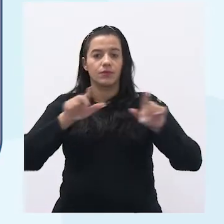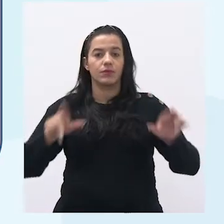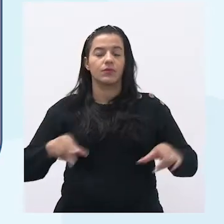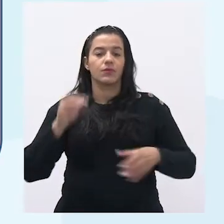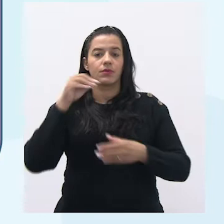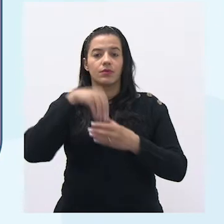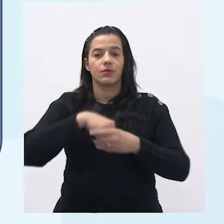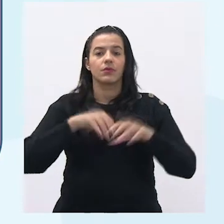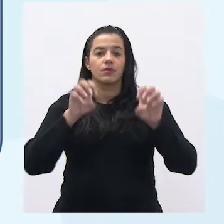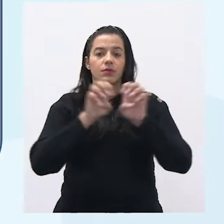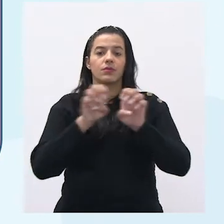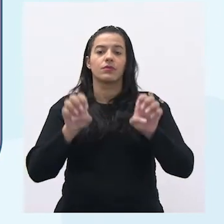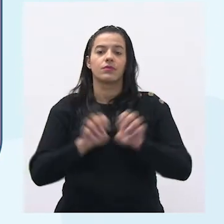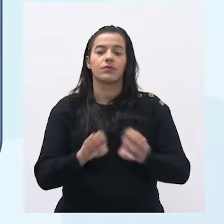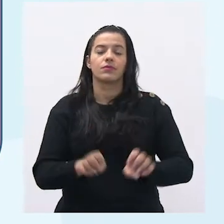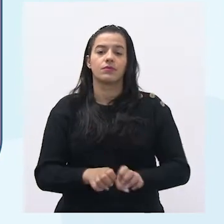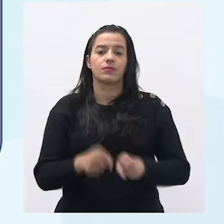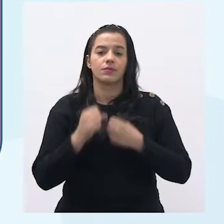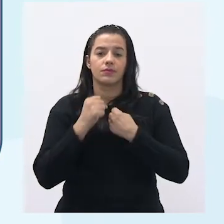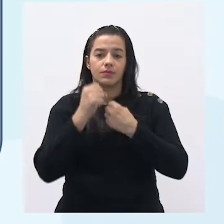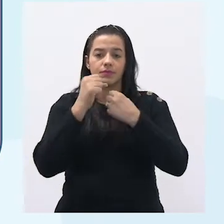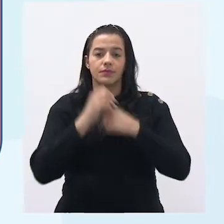da estrutura de poder.